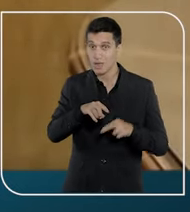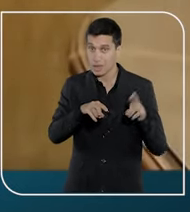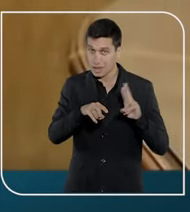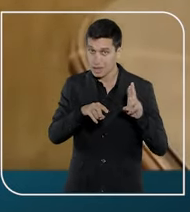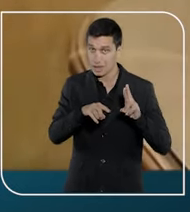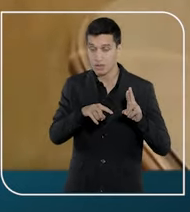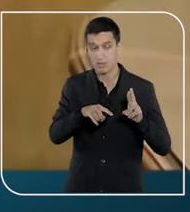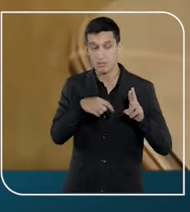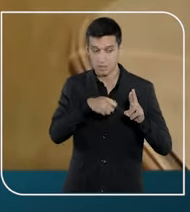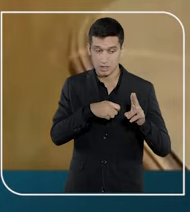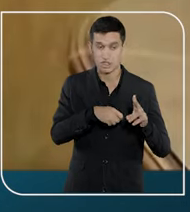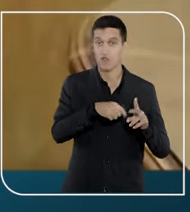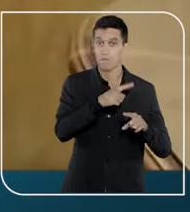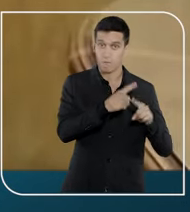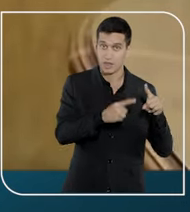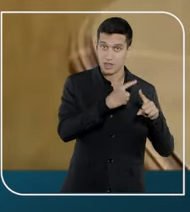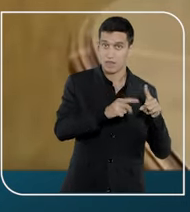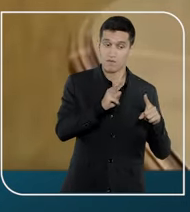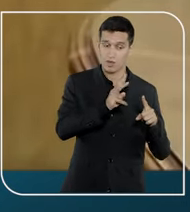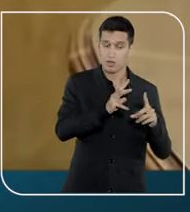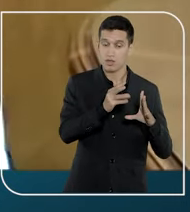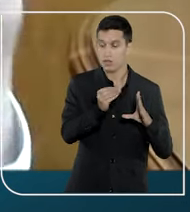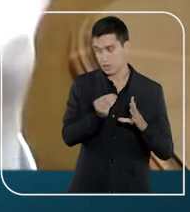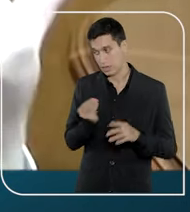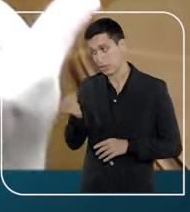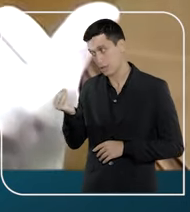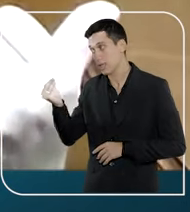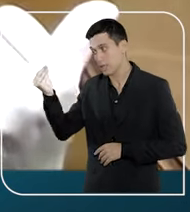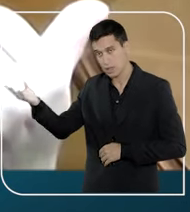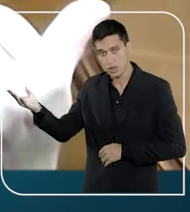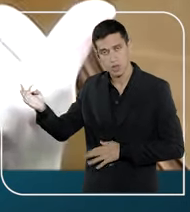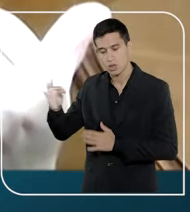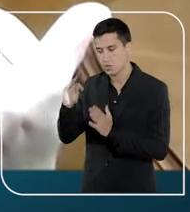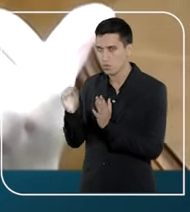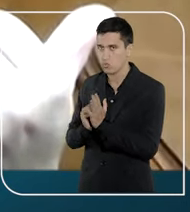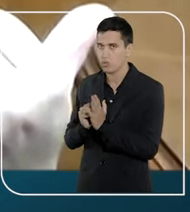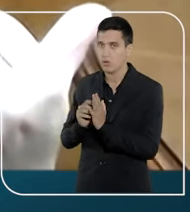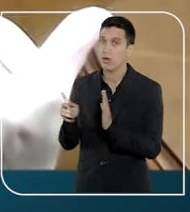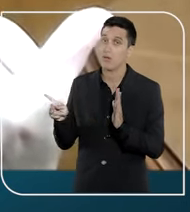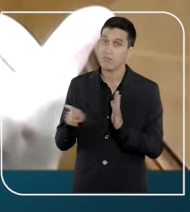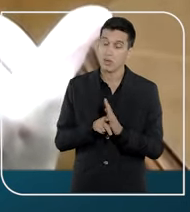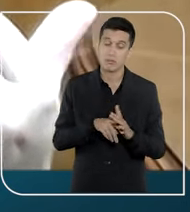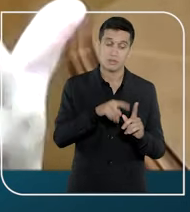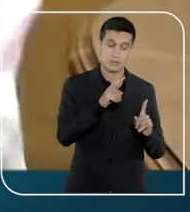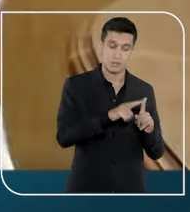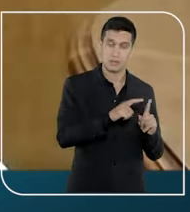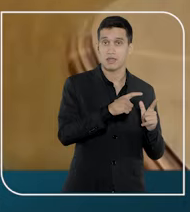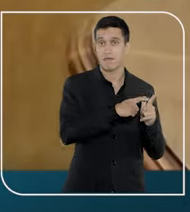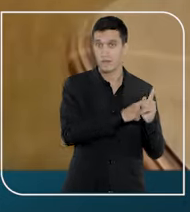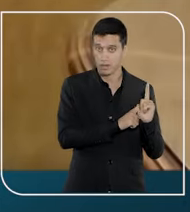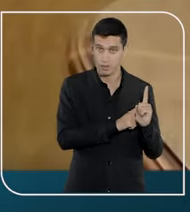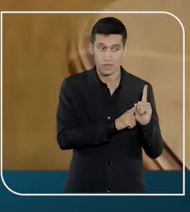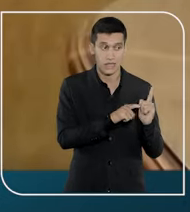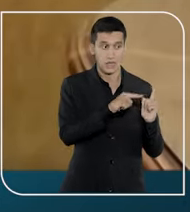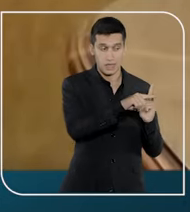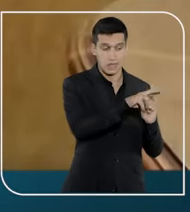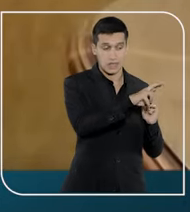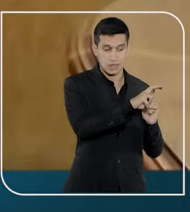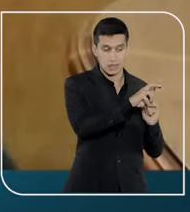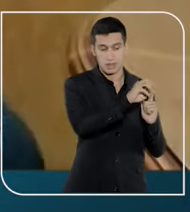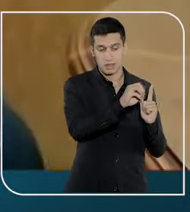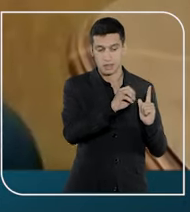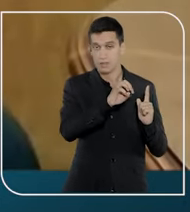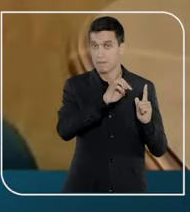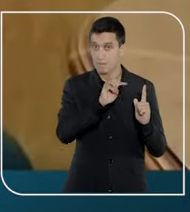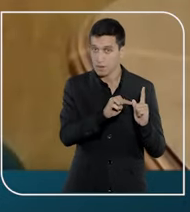receber 500 mil reais. A parte do devedor de alimentos vai ser alienada